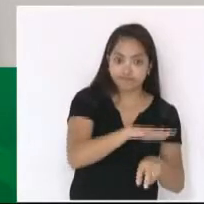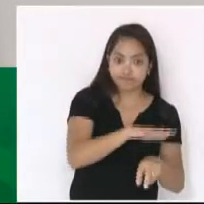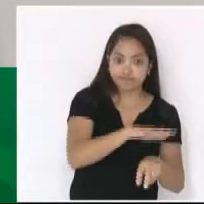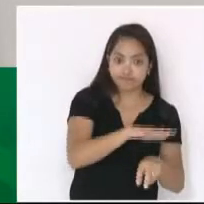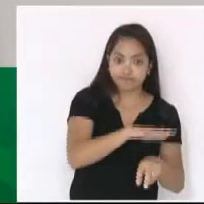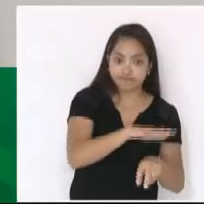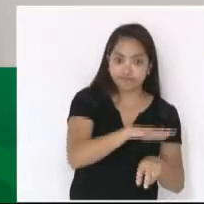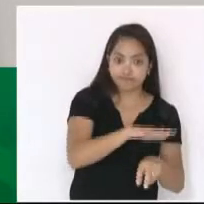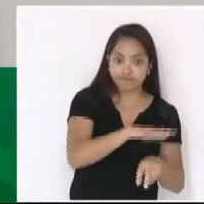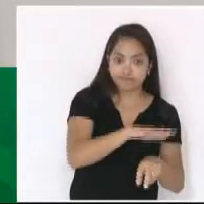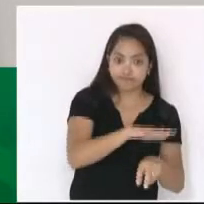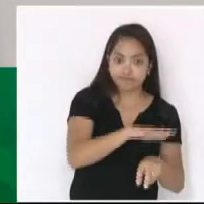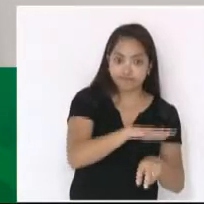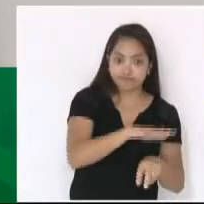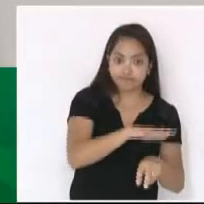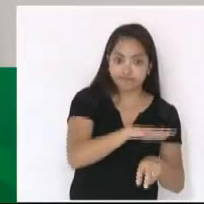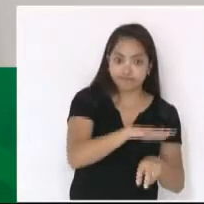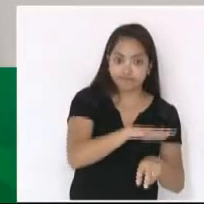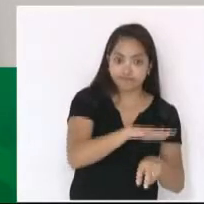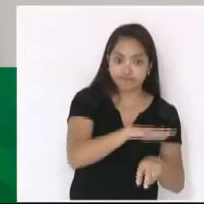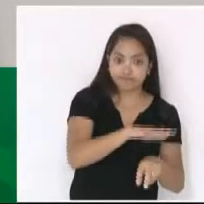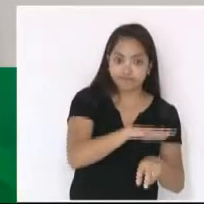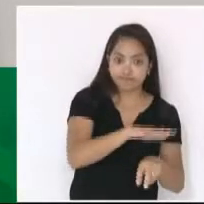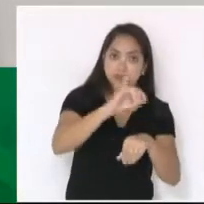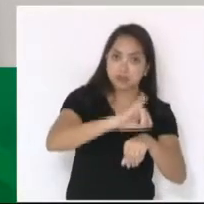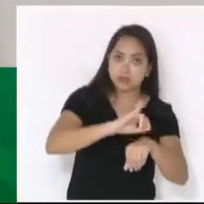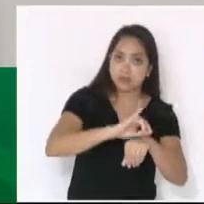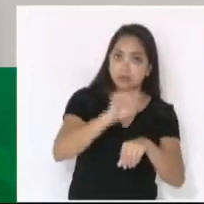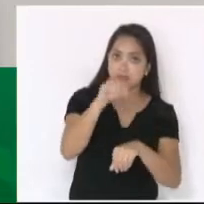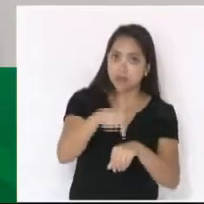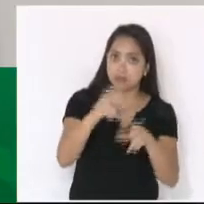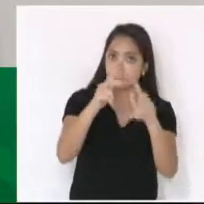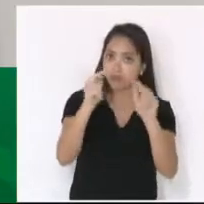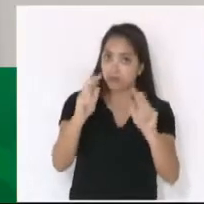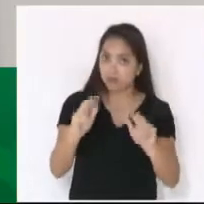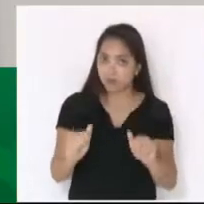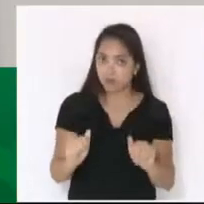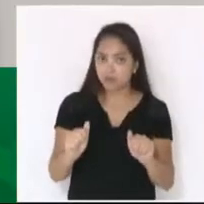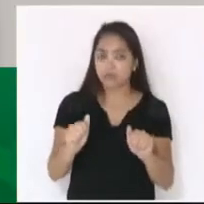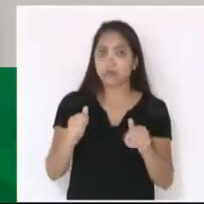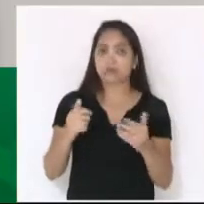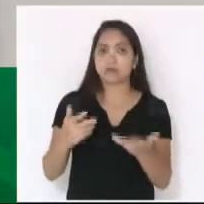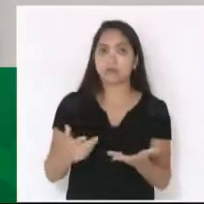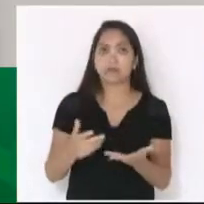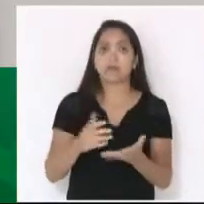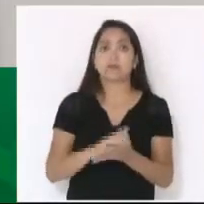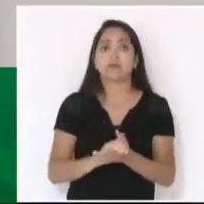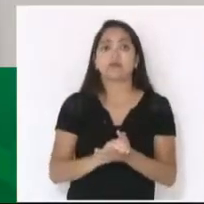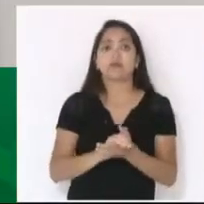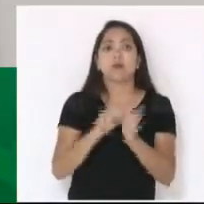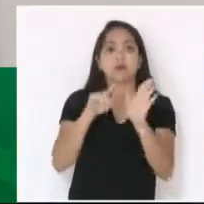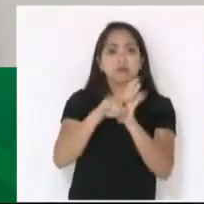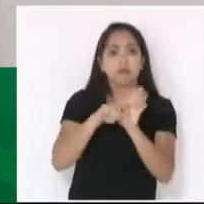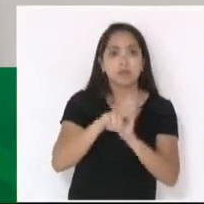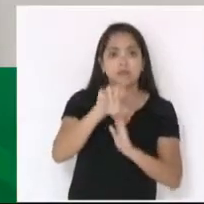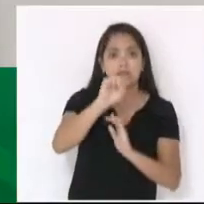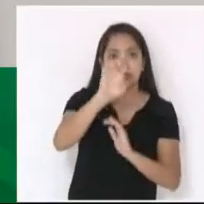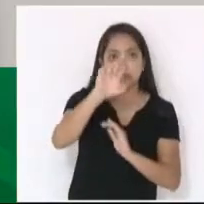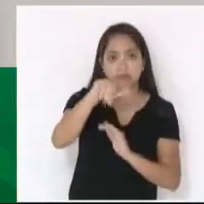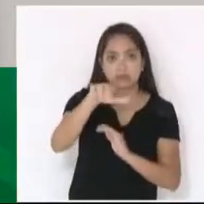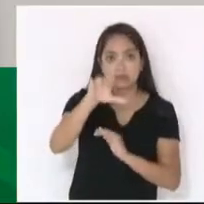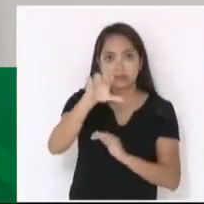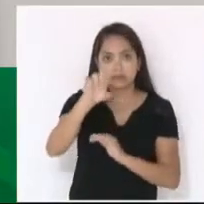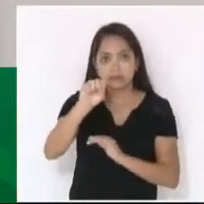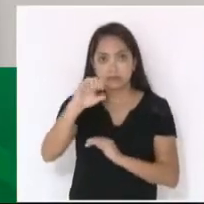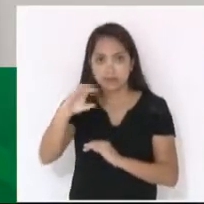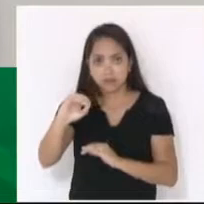do litoral começar pela capital do nosso Estado o segundo o Censo do ano 2000 a